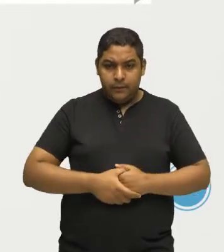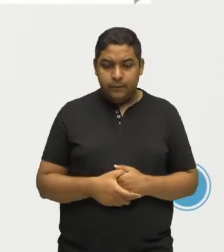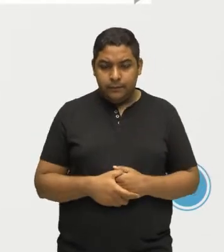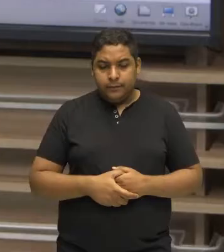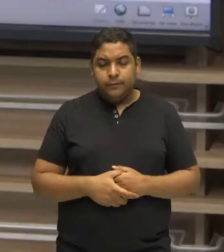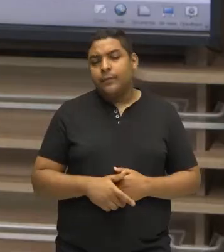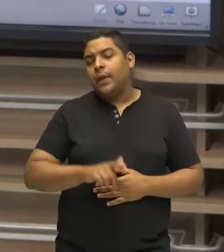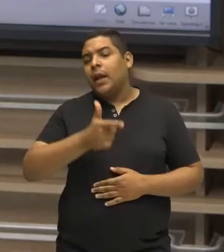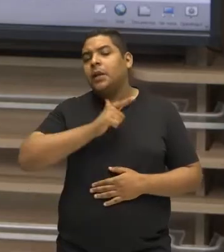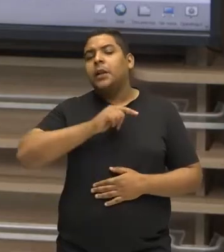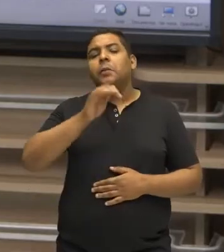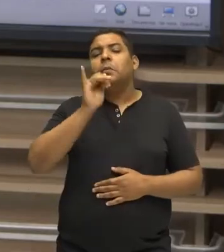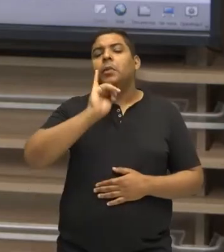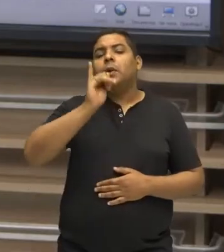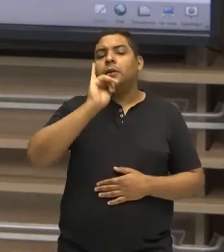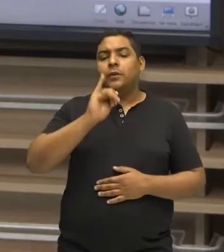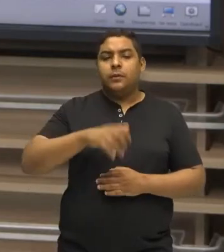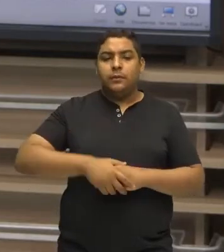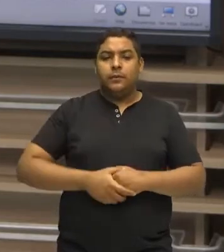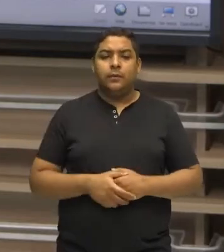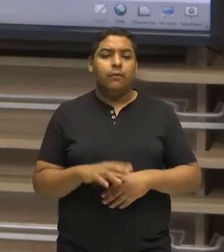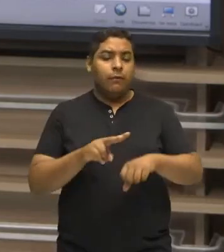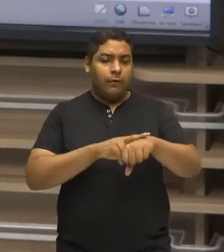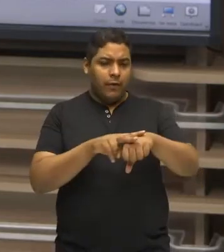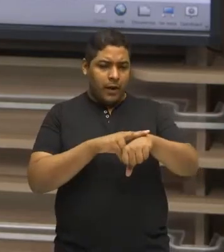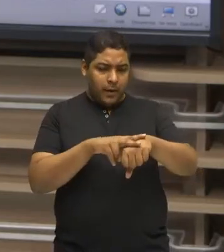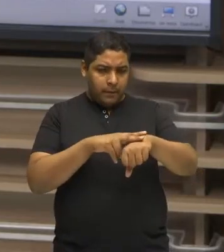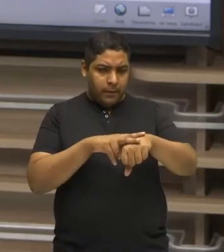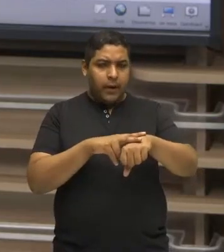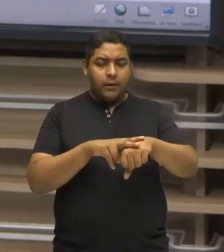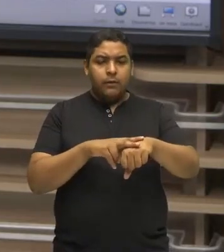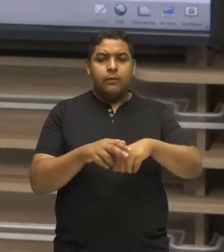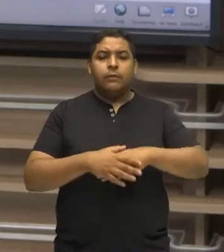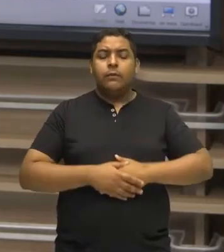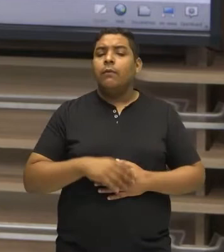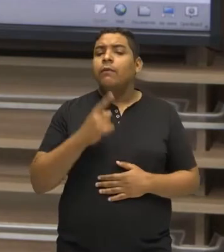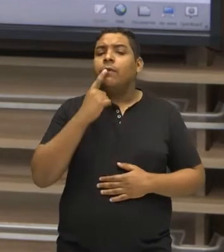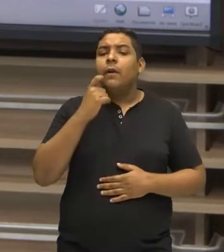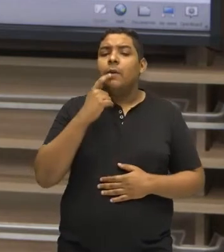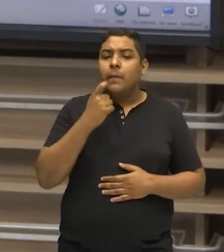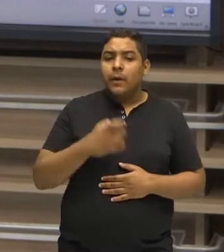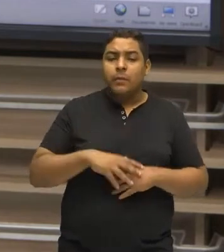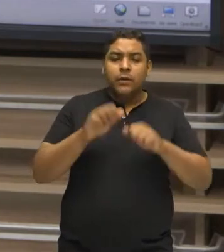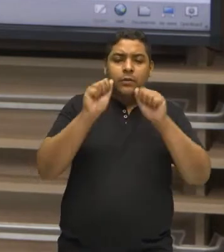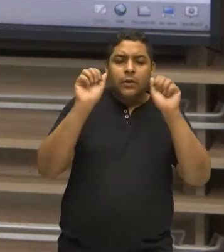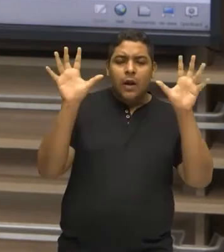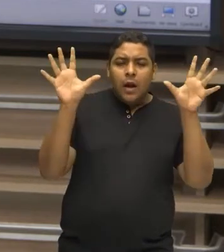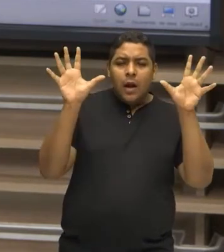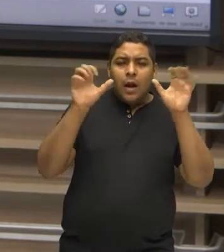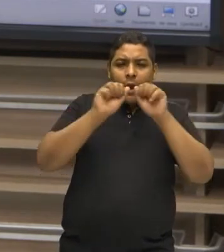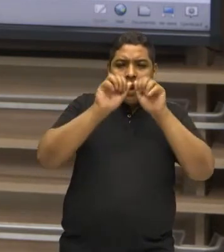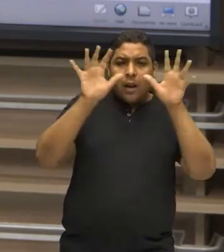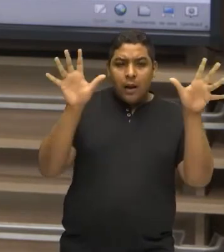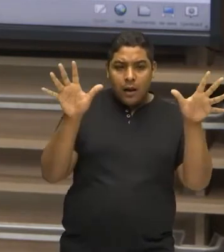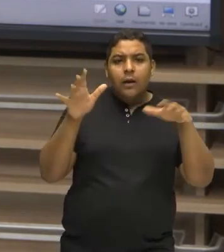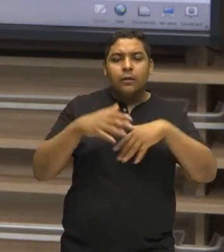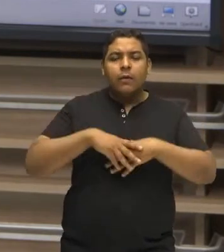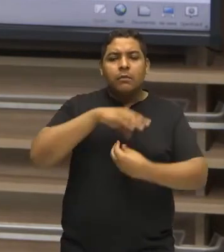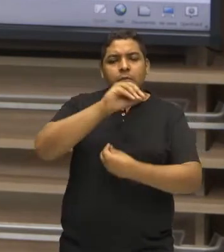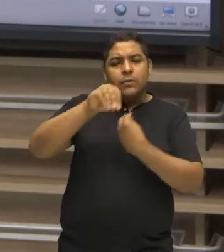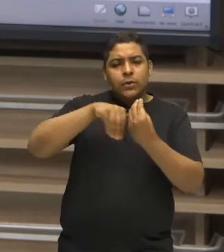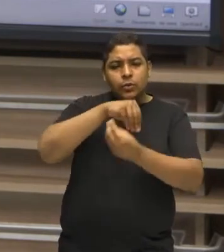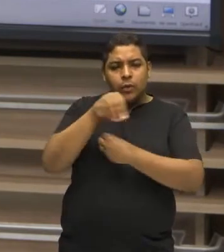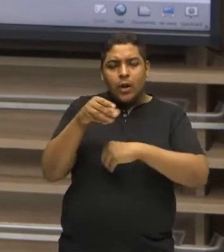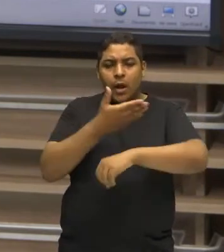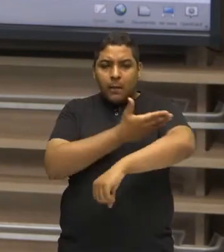um vermelho mais claro, como que você vai fazer isso? Você vai misturar a cor branca. Então, a partir